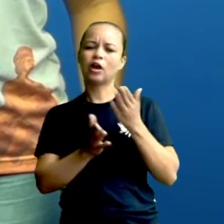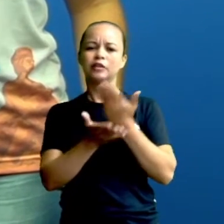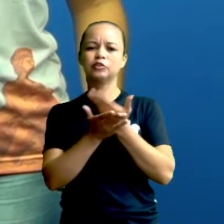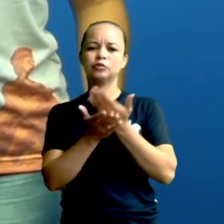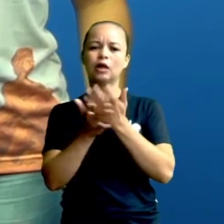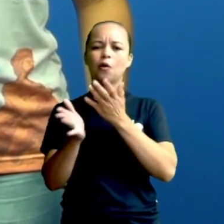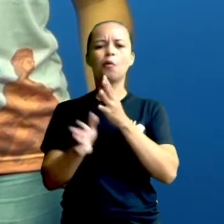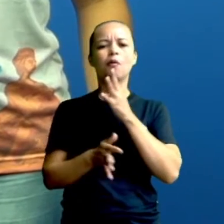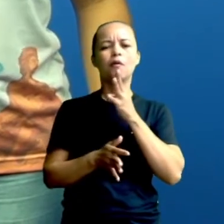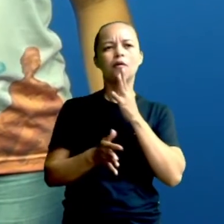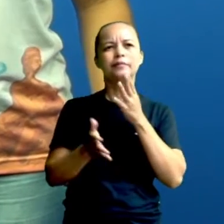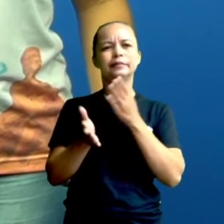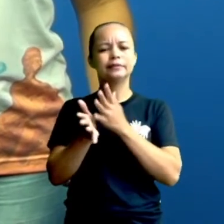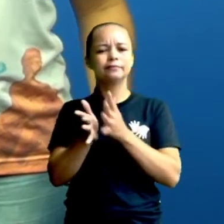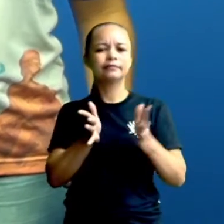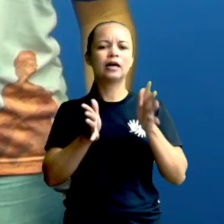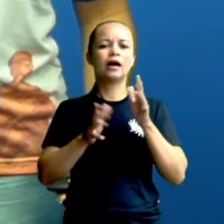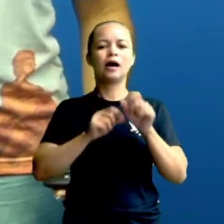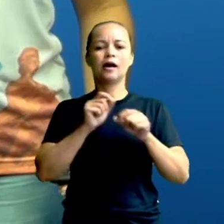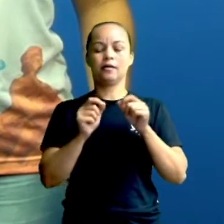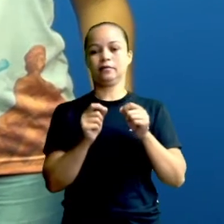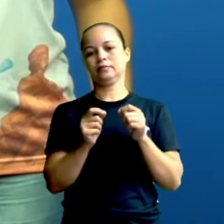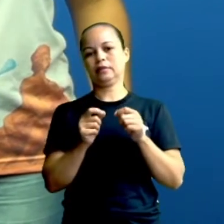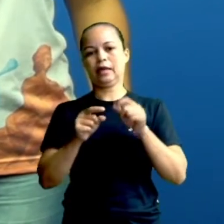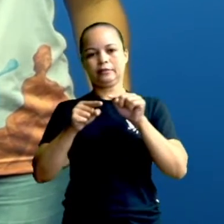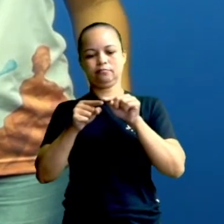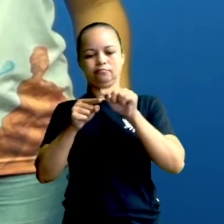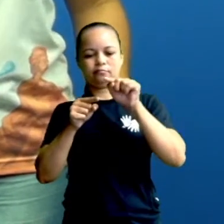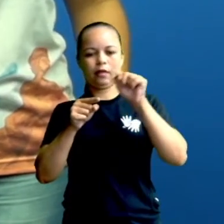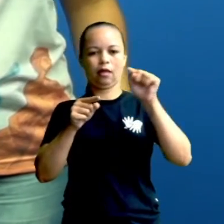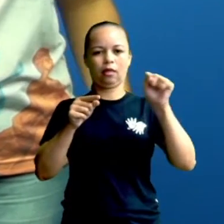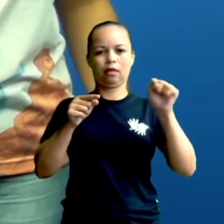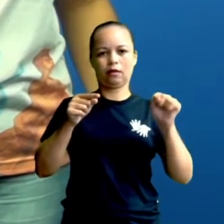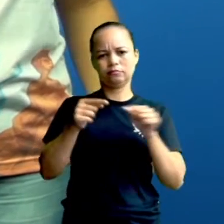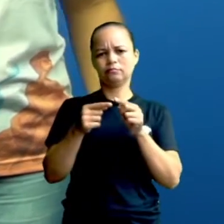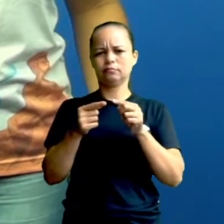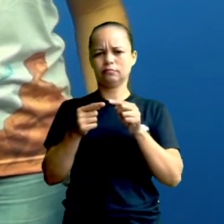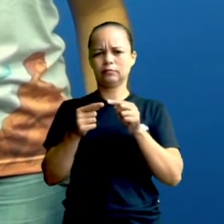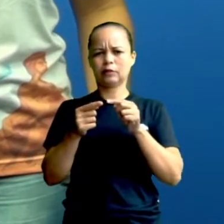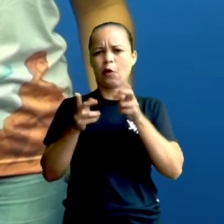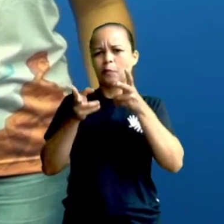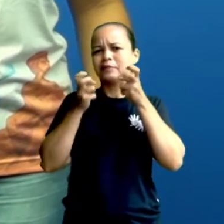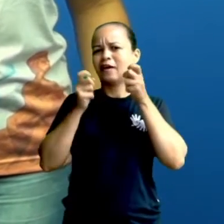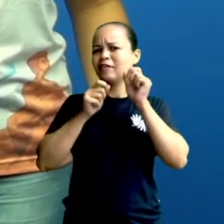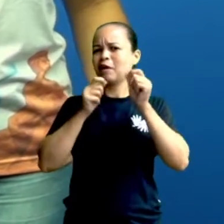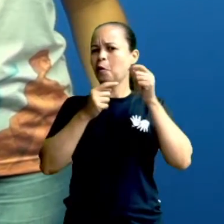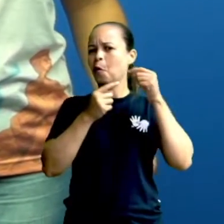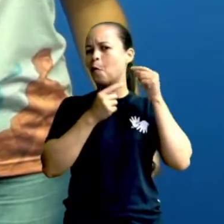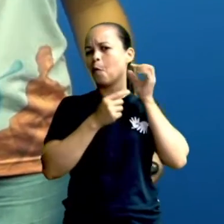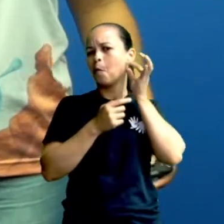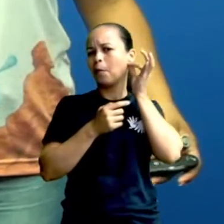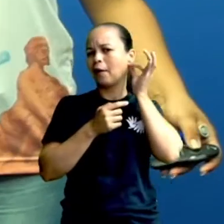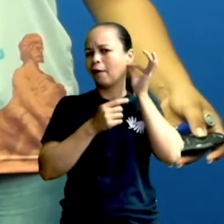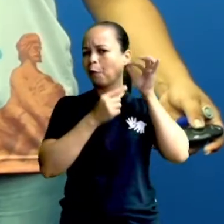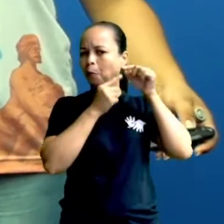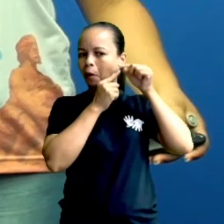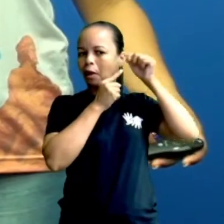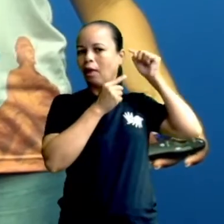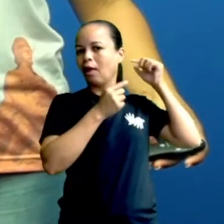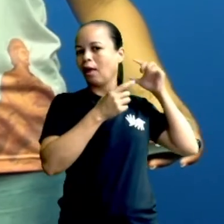Começamos a conhecer a circunferência. E olha que coincidência, olha meu brinco. Olha a argola. É